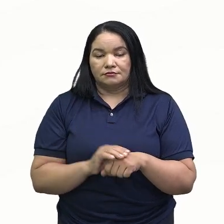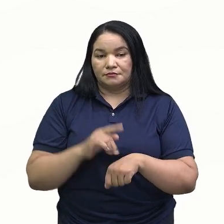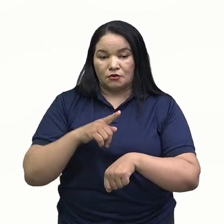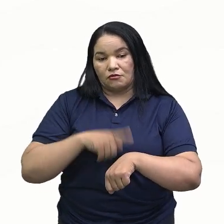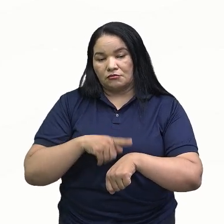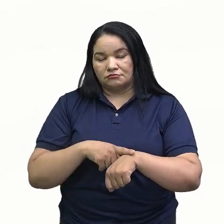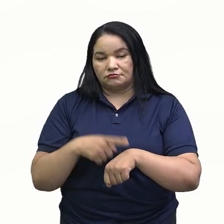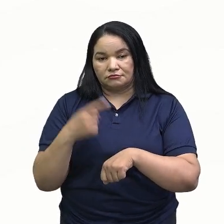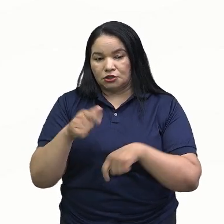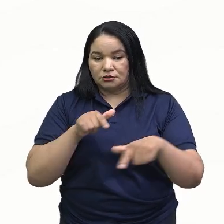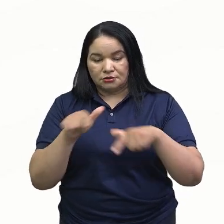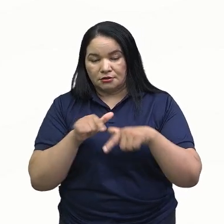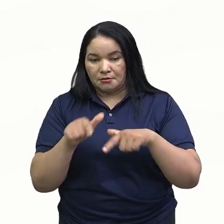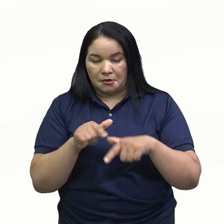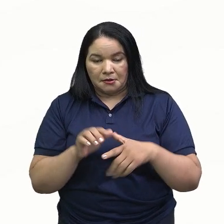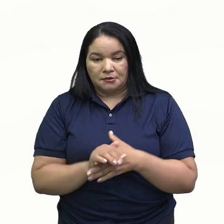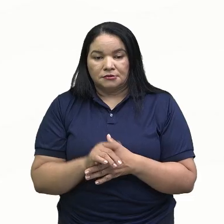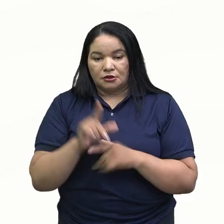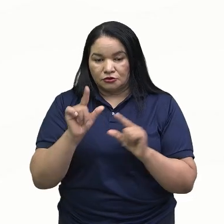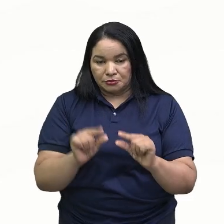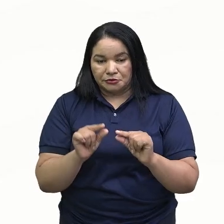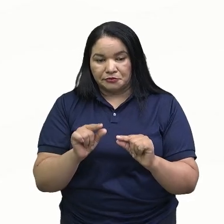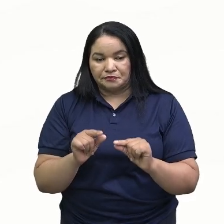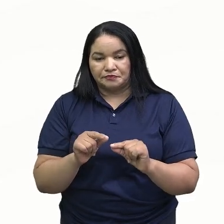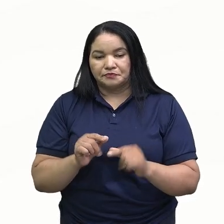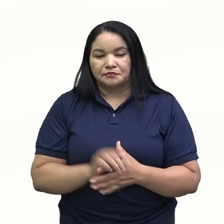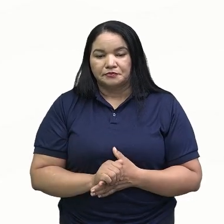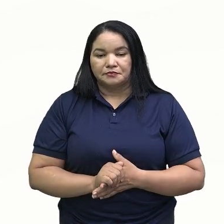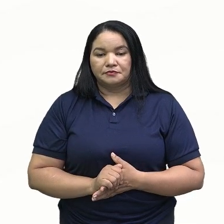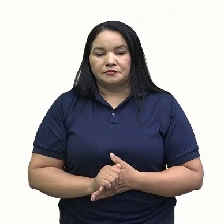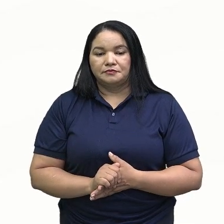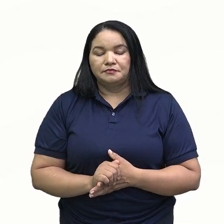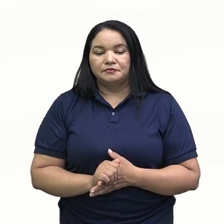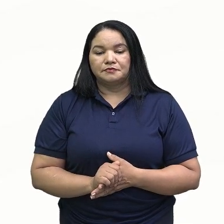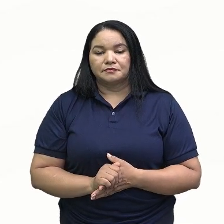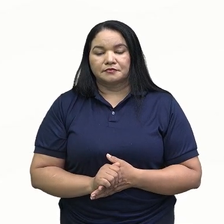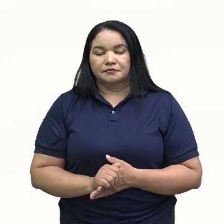carga horária. Lembram lá que